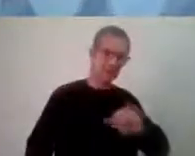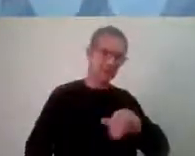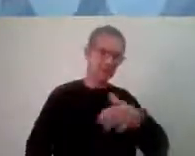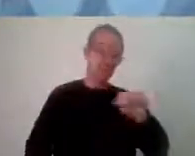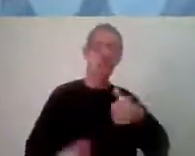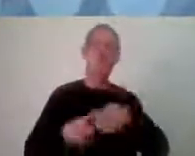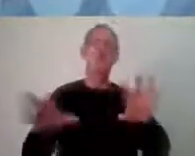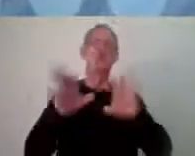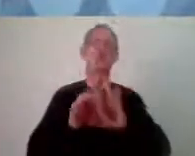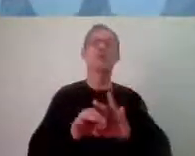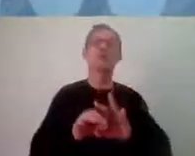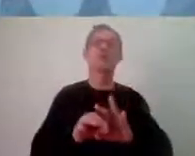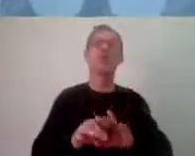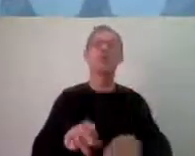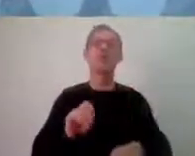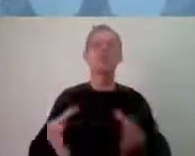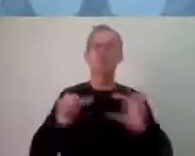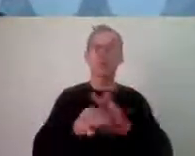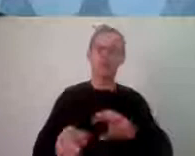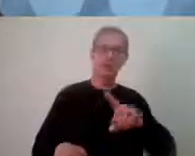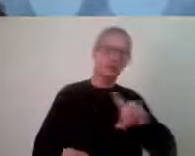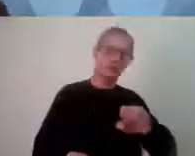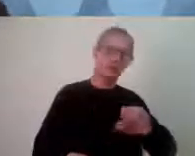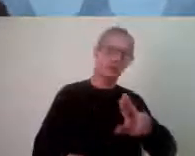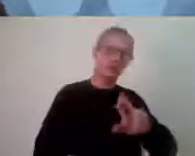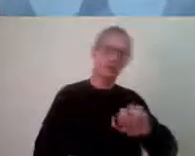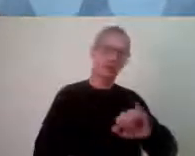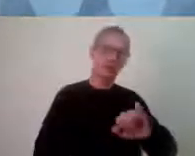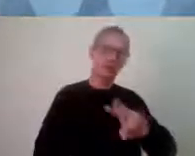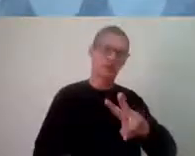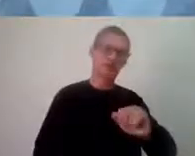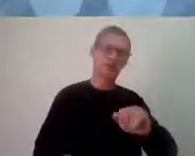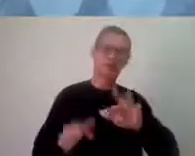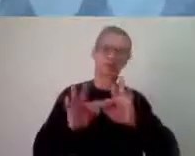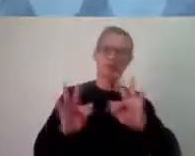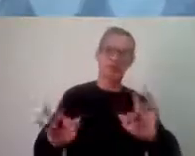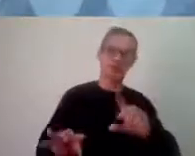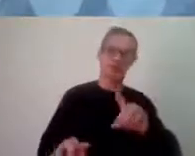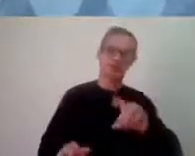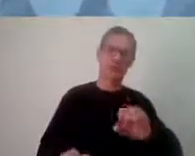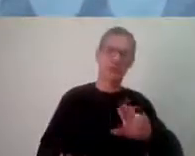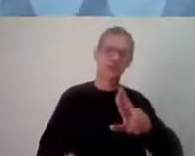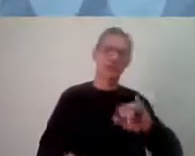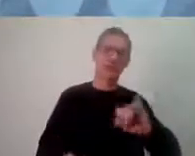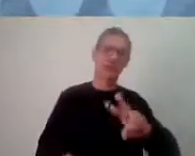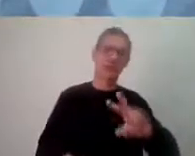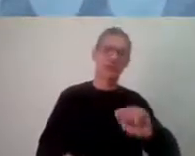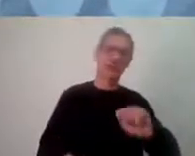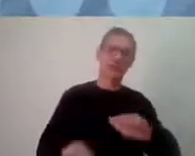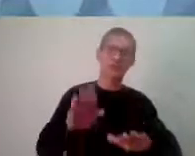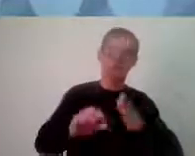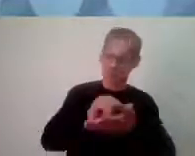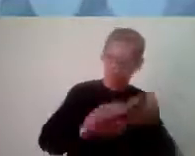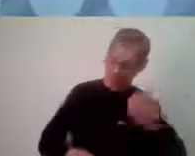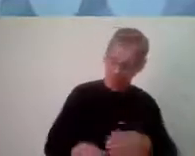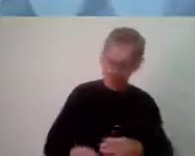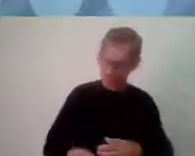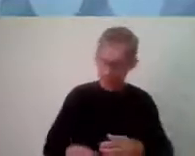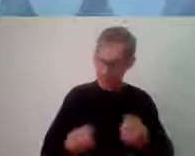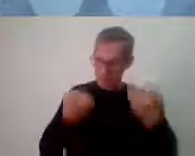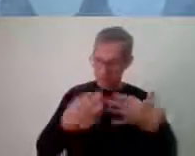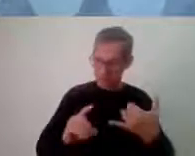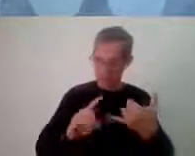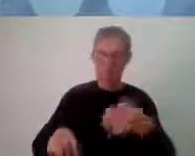relacionado com o quê? Está relacionado com derivada. Então, peraí, essa aqui é uma função derivada. O exercício, às vezes, ele já fala direto que é uma